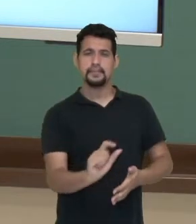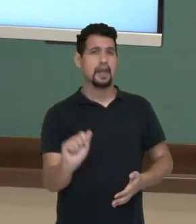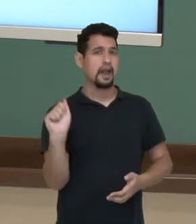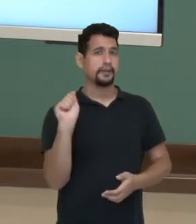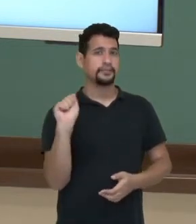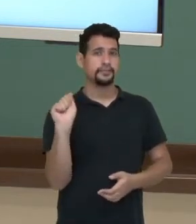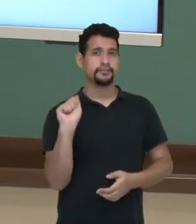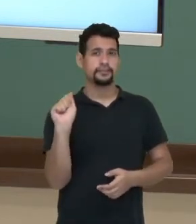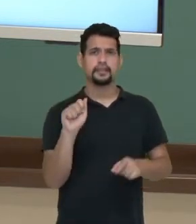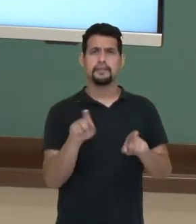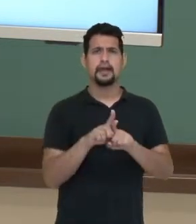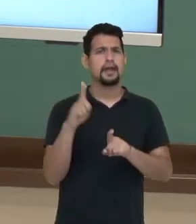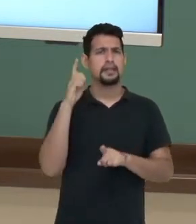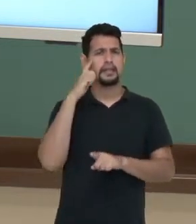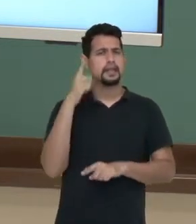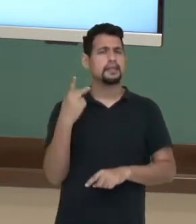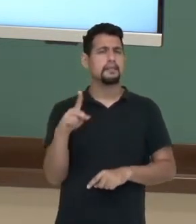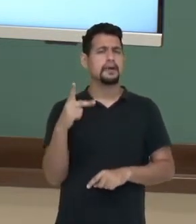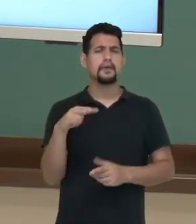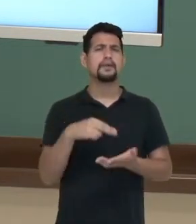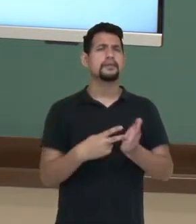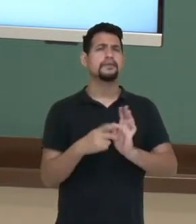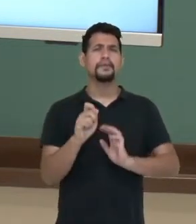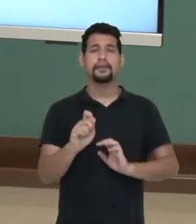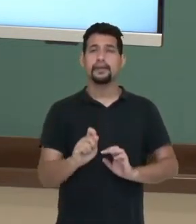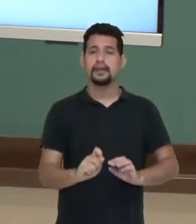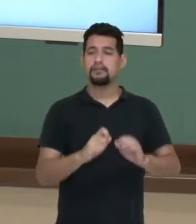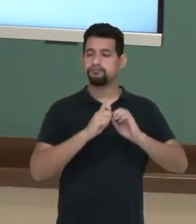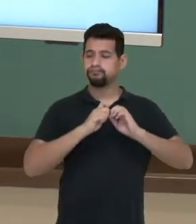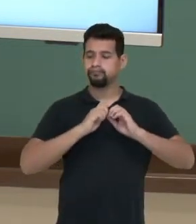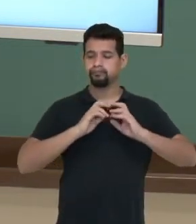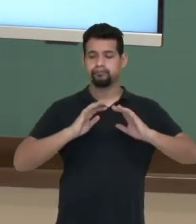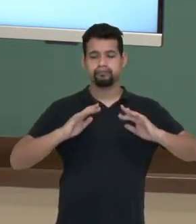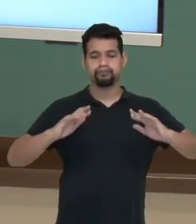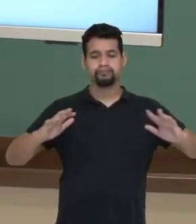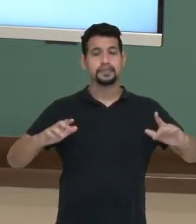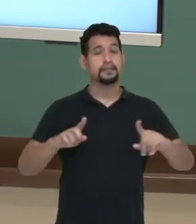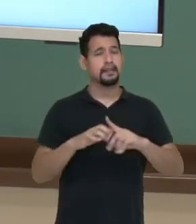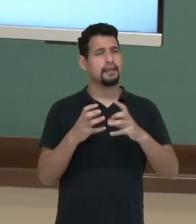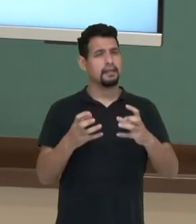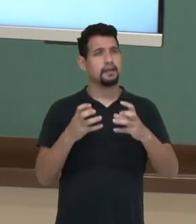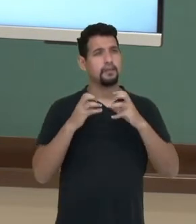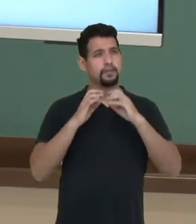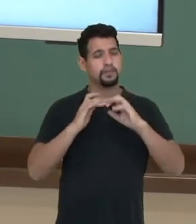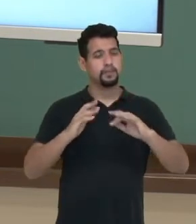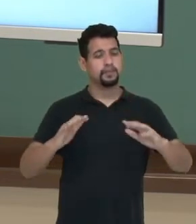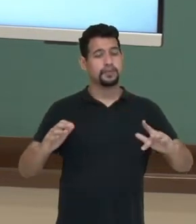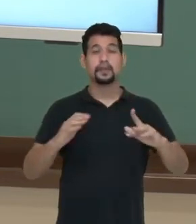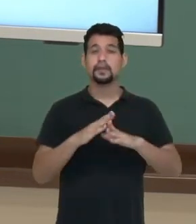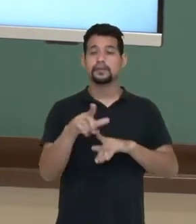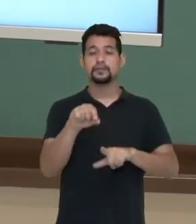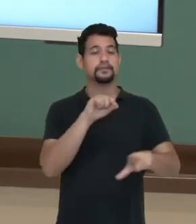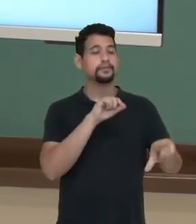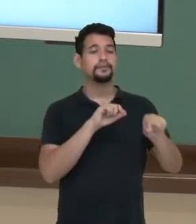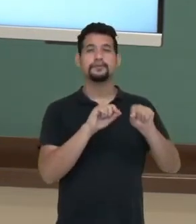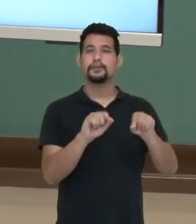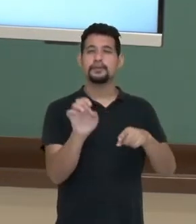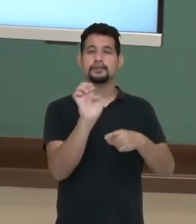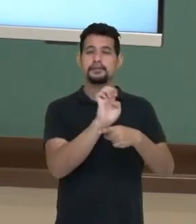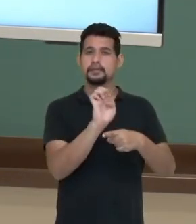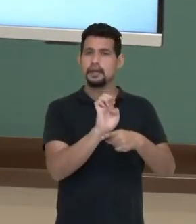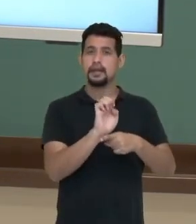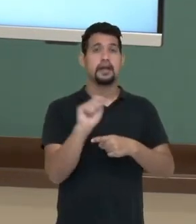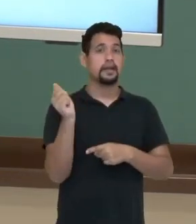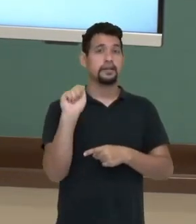que o plano do Paraguai era justamente de expandir-se, pegando essas duas províncias argentinas, o Rio Grande